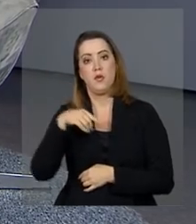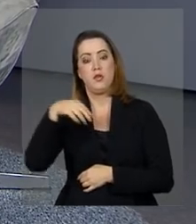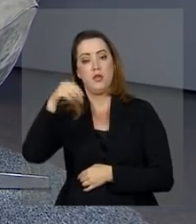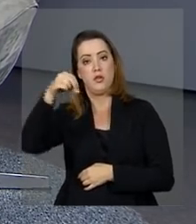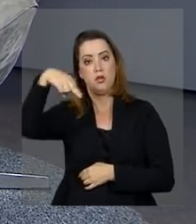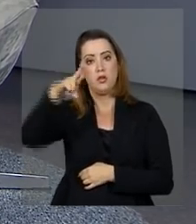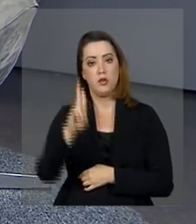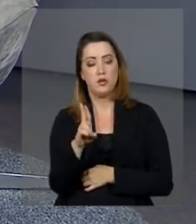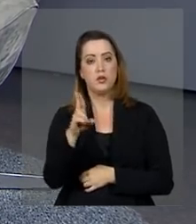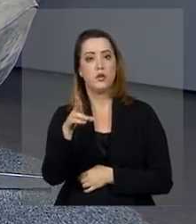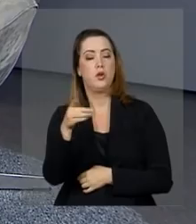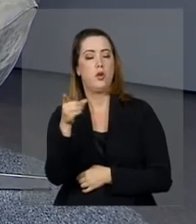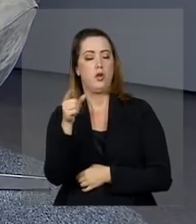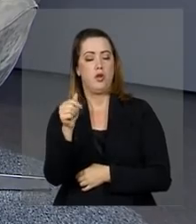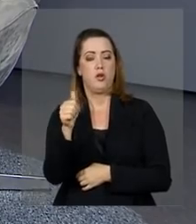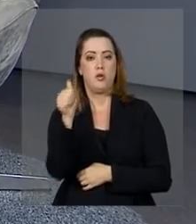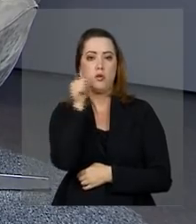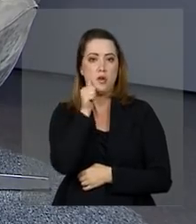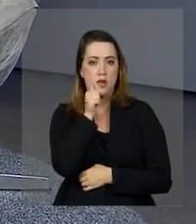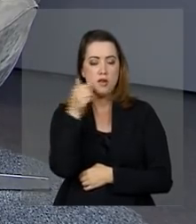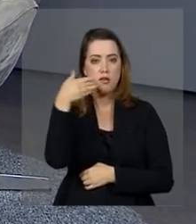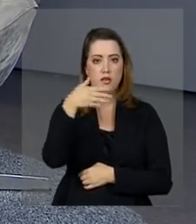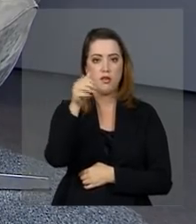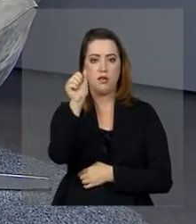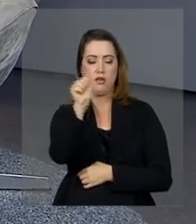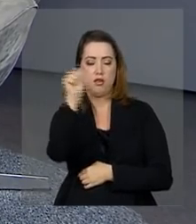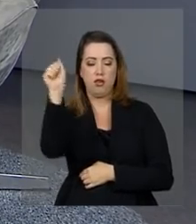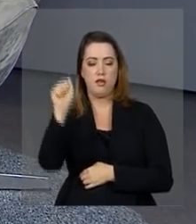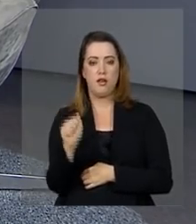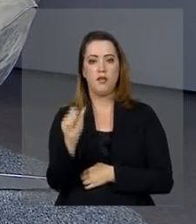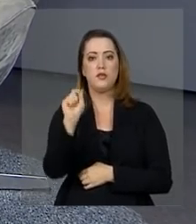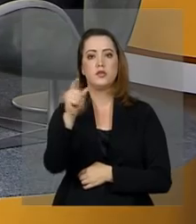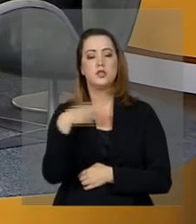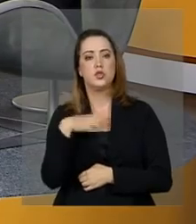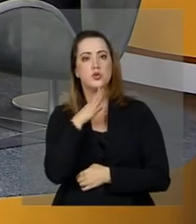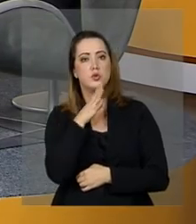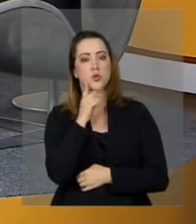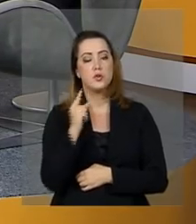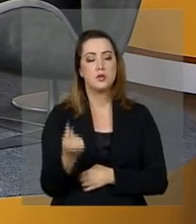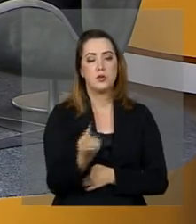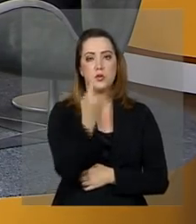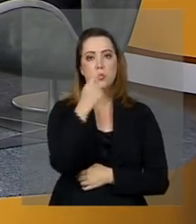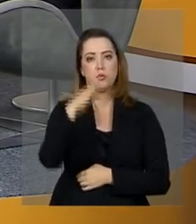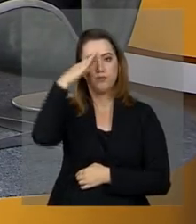do Sul, na África. E a gente vai conhecer agora um militar que representa a FAB nesta missão.